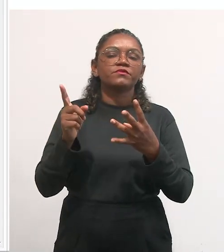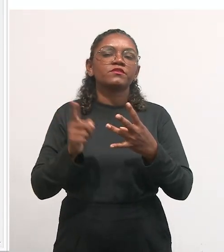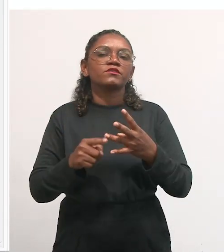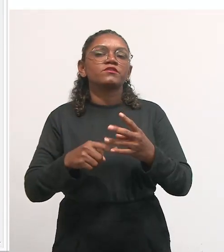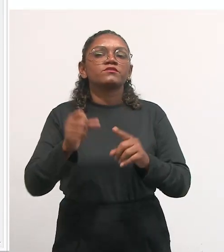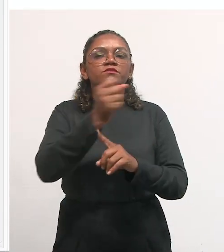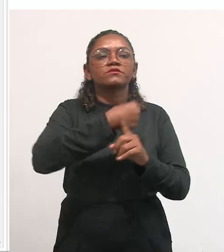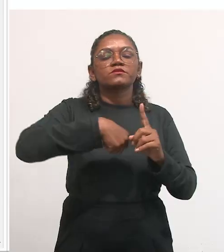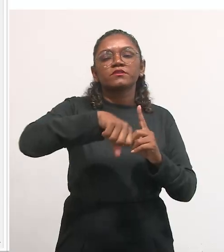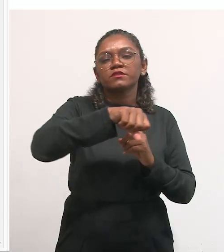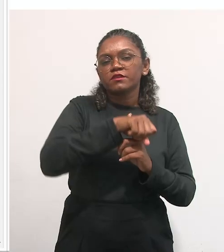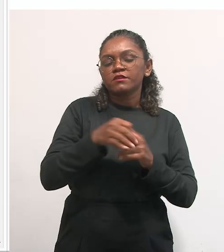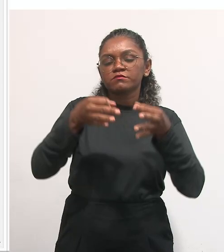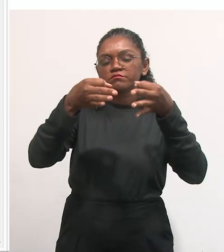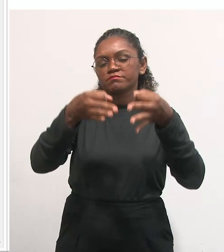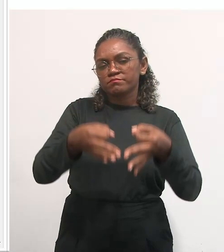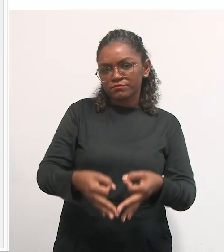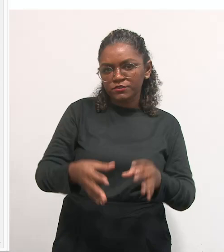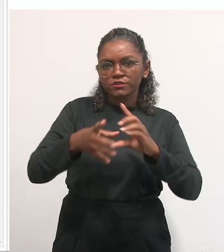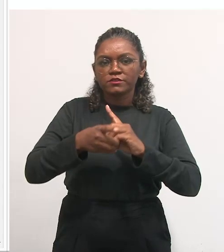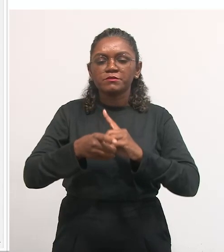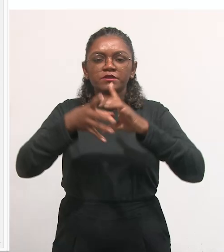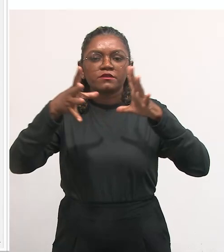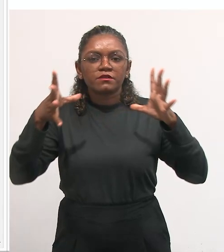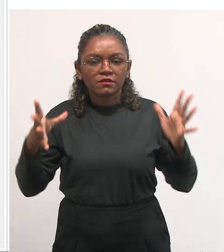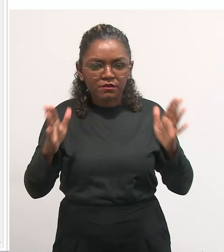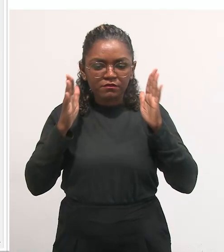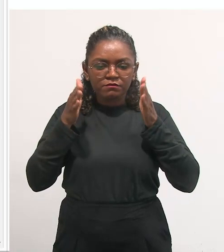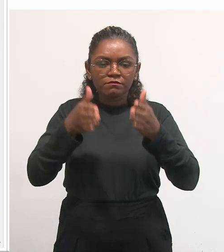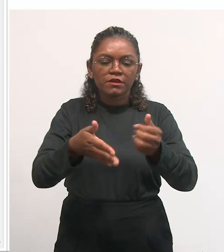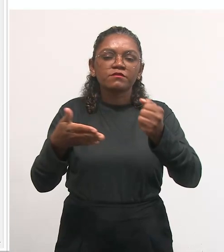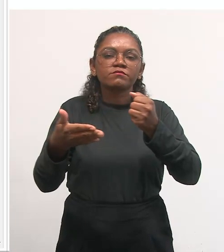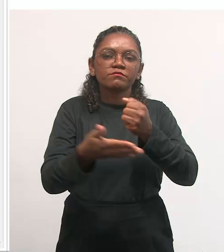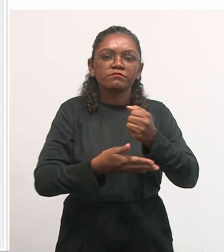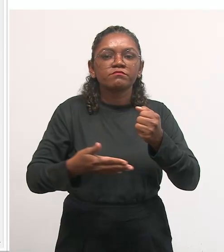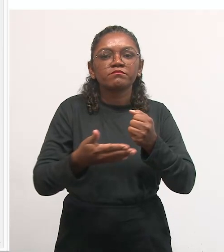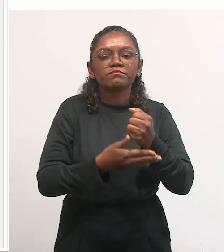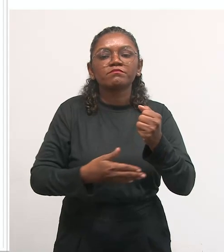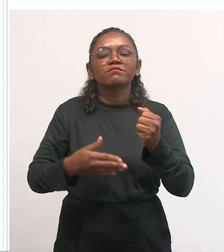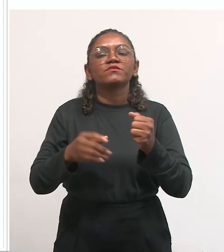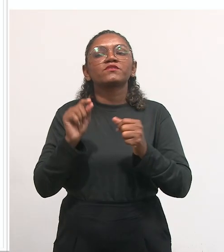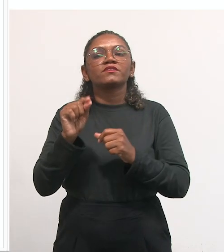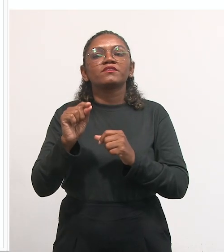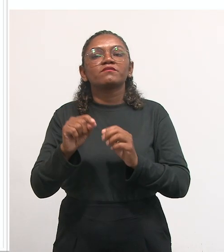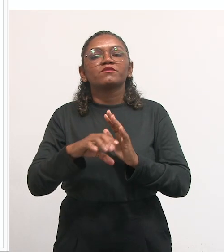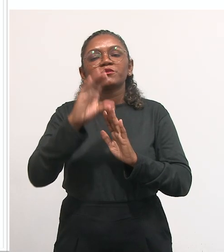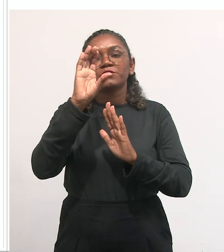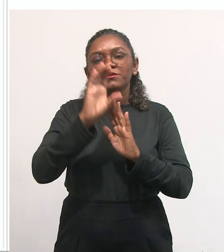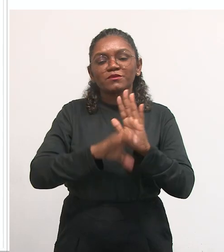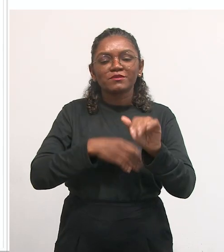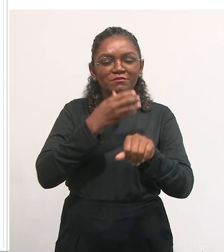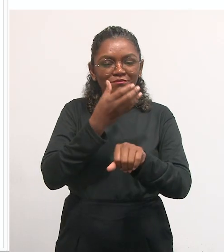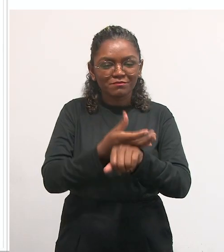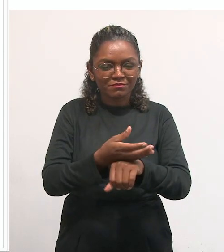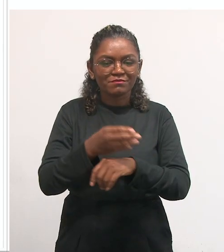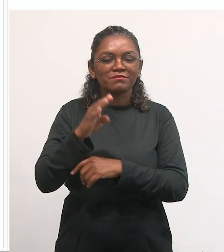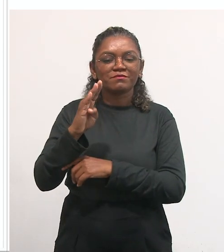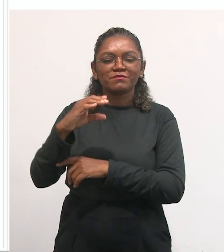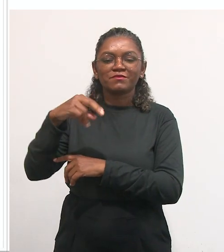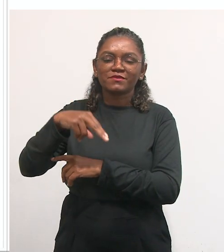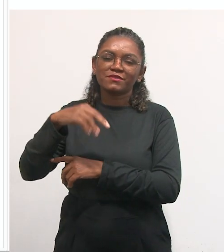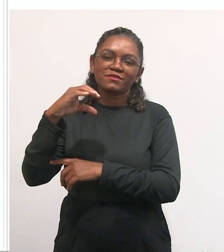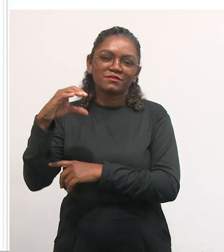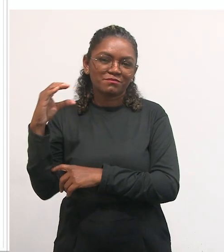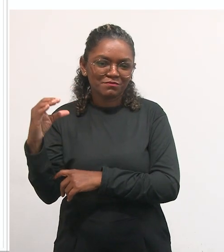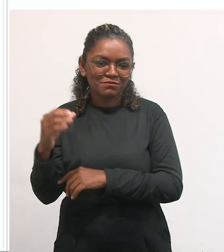inclusiva, como fundamento das diretrizes curriculares nacionais. E aí a gente tem aqui a base para vocês visualizarem, né? Aqui é o documento